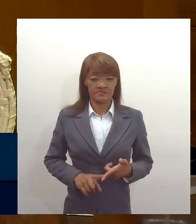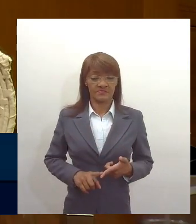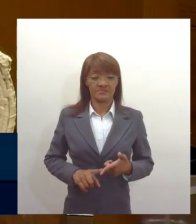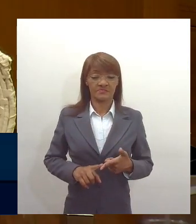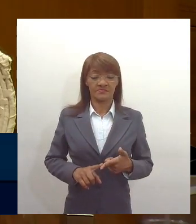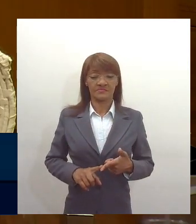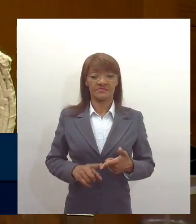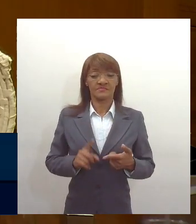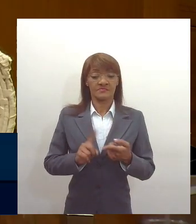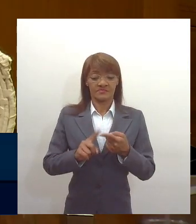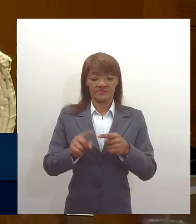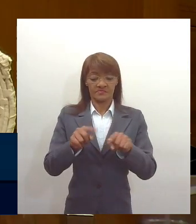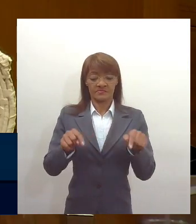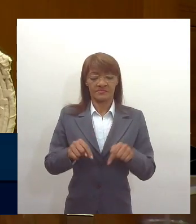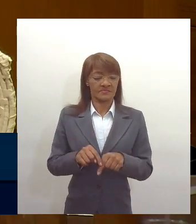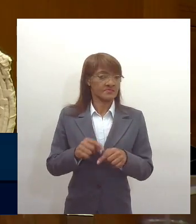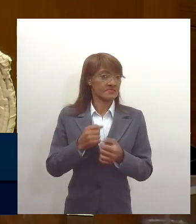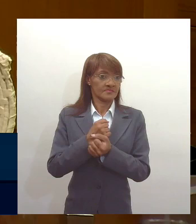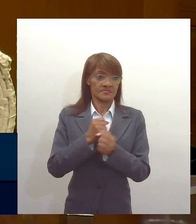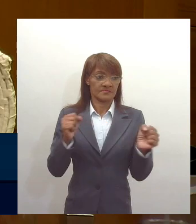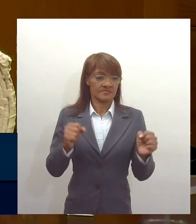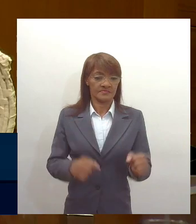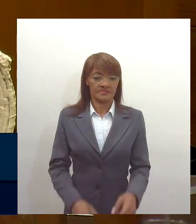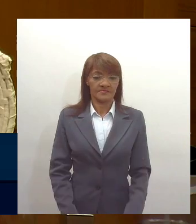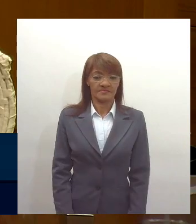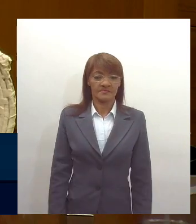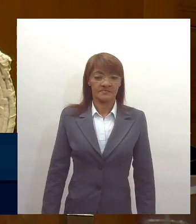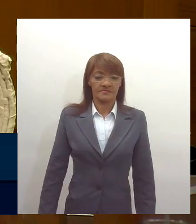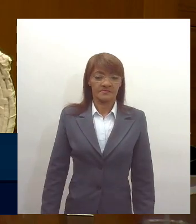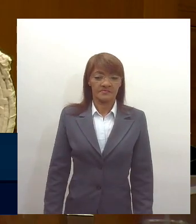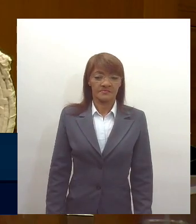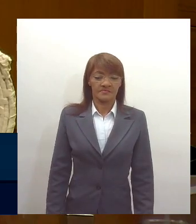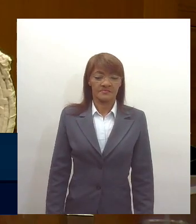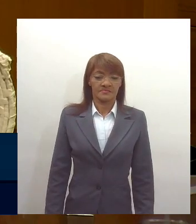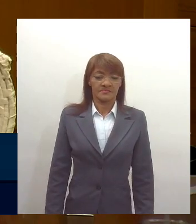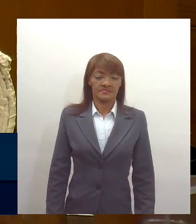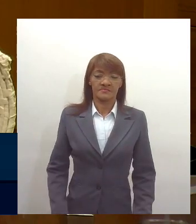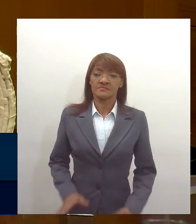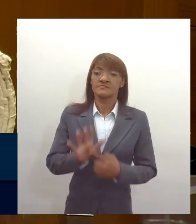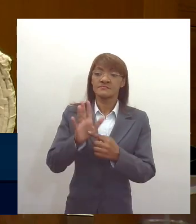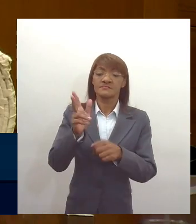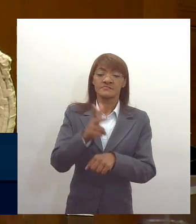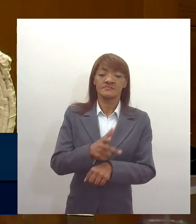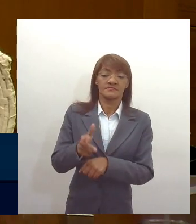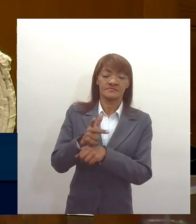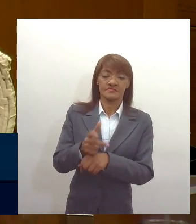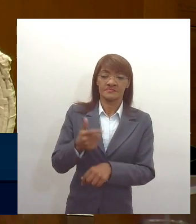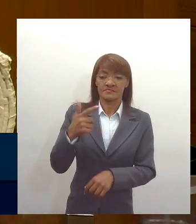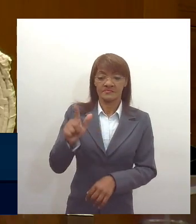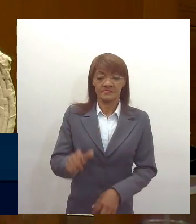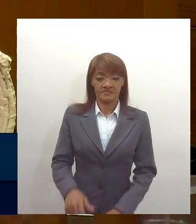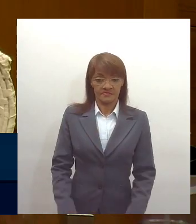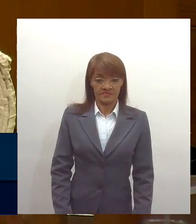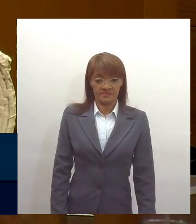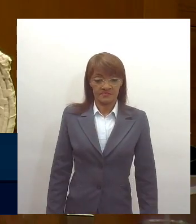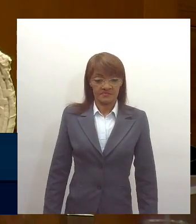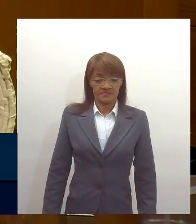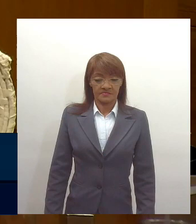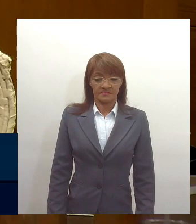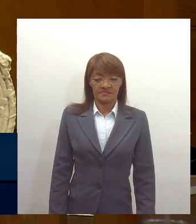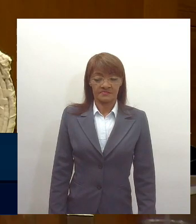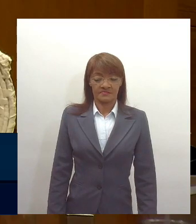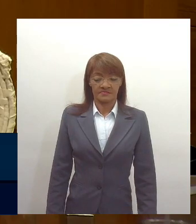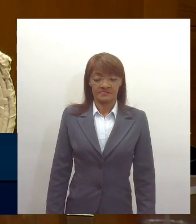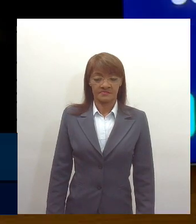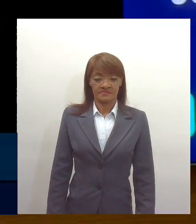impossibilitada. Eu vou pedir para passar também o vídeo lá do Centro de Atenção Psicossocial, que é o